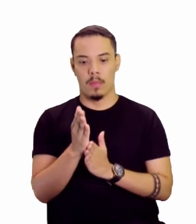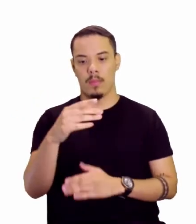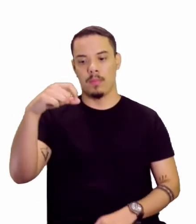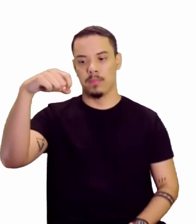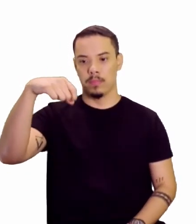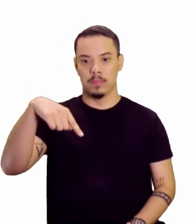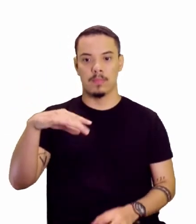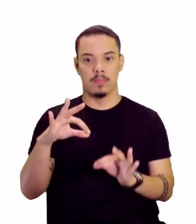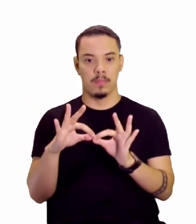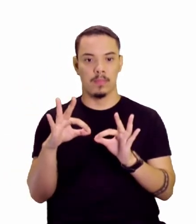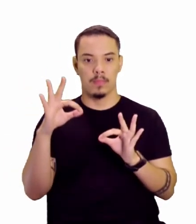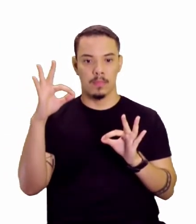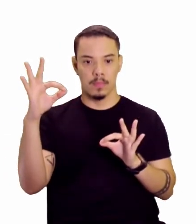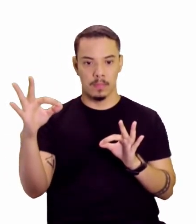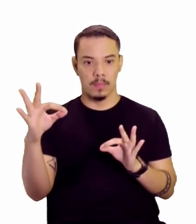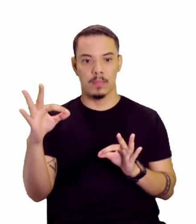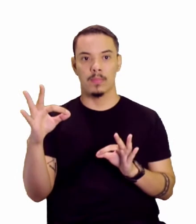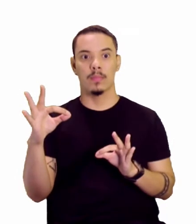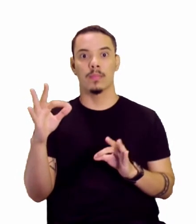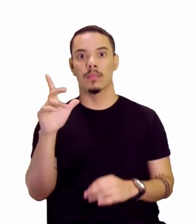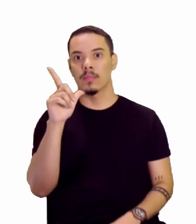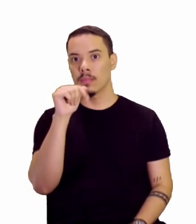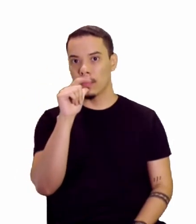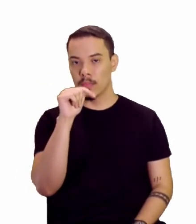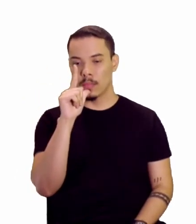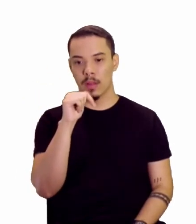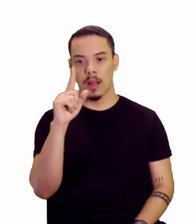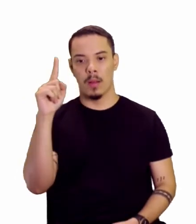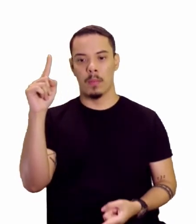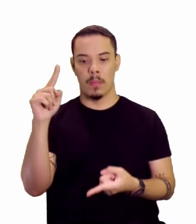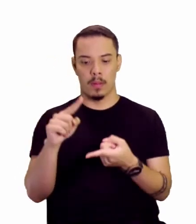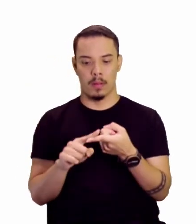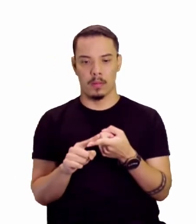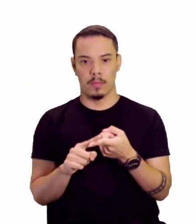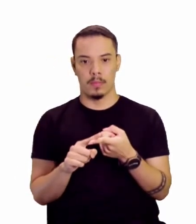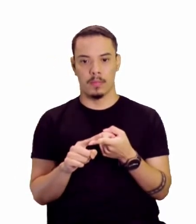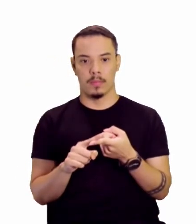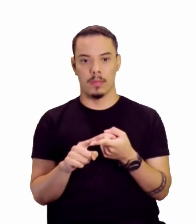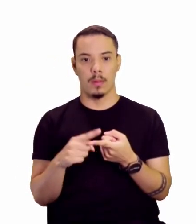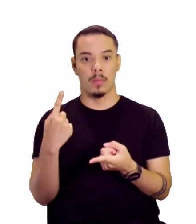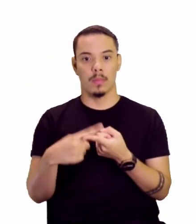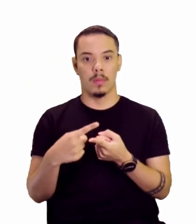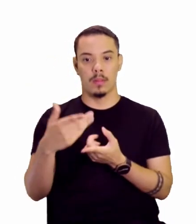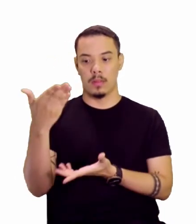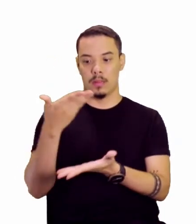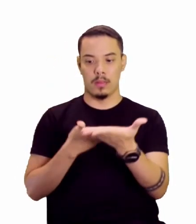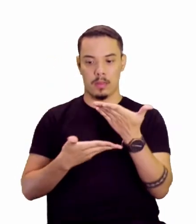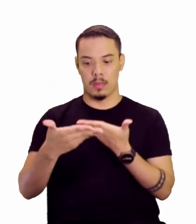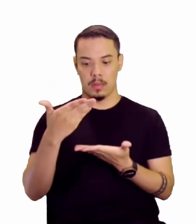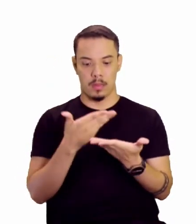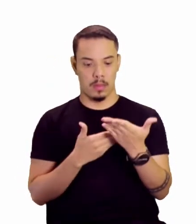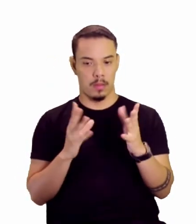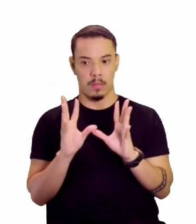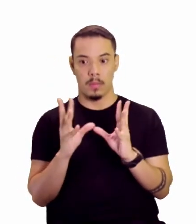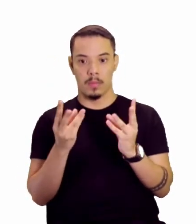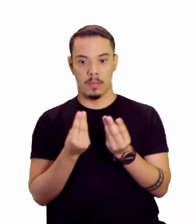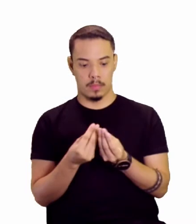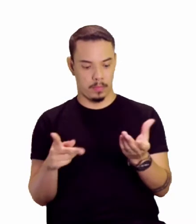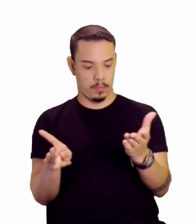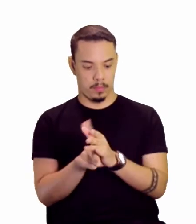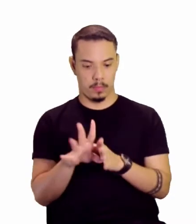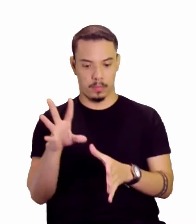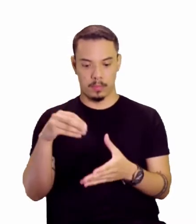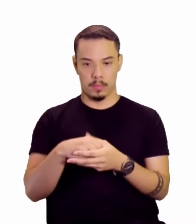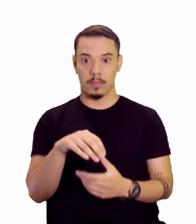da boca torna-se, da torneira fica menor. Então ele fala aqui entre interação entre as moléculas da água. Das